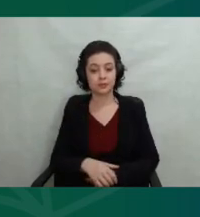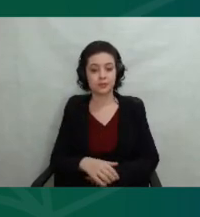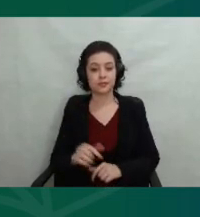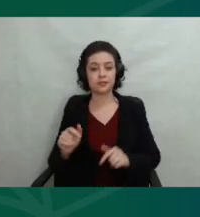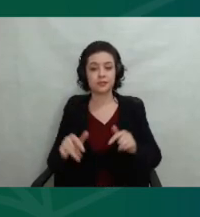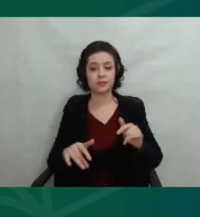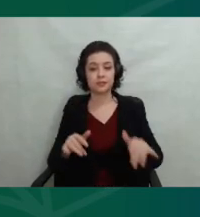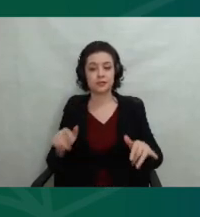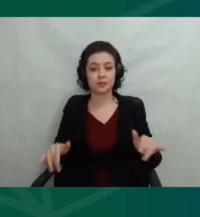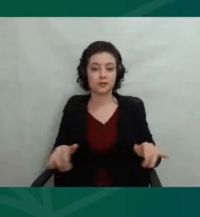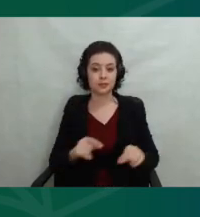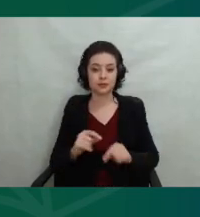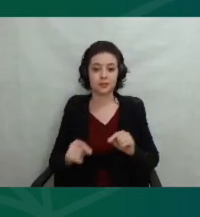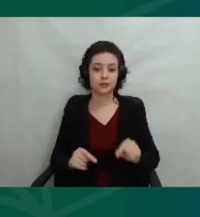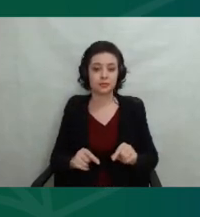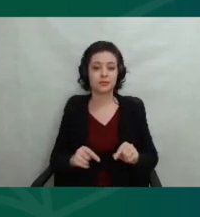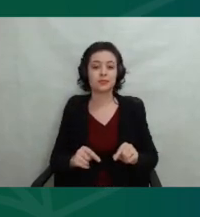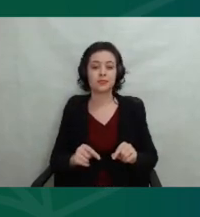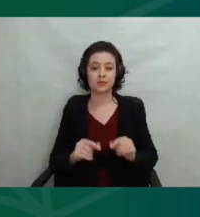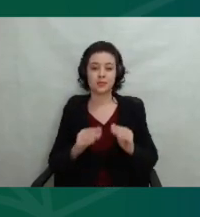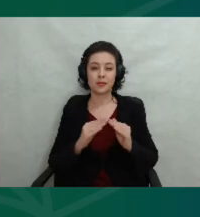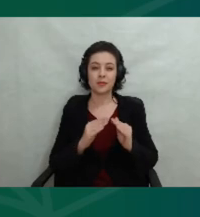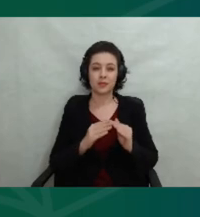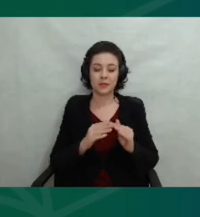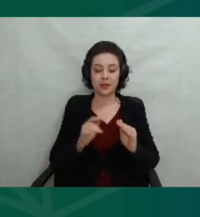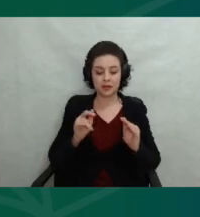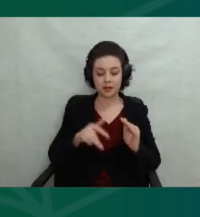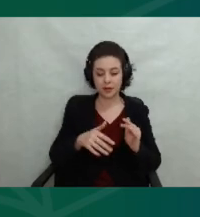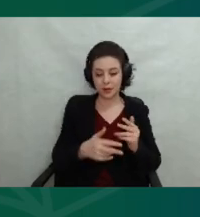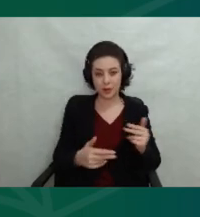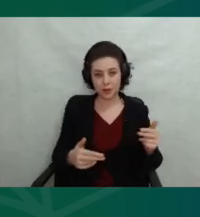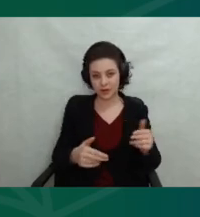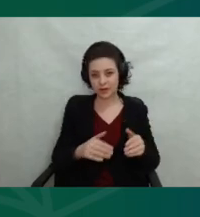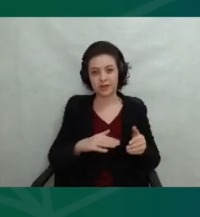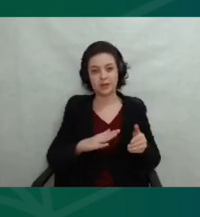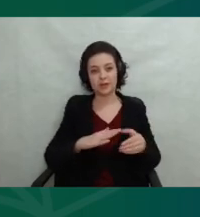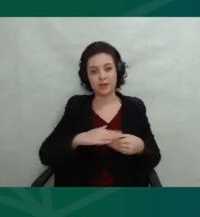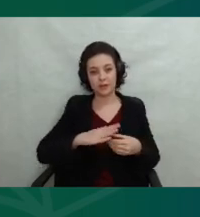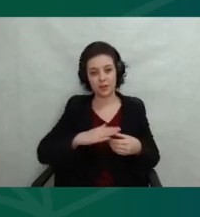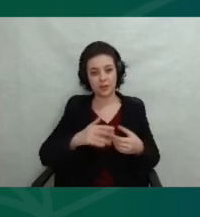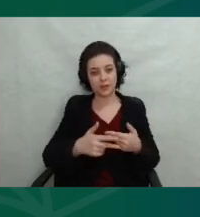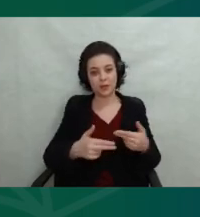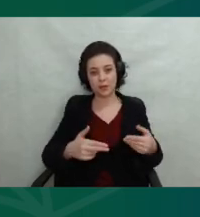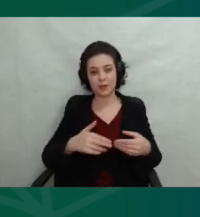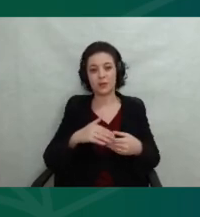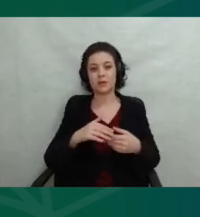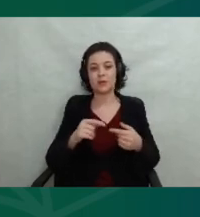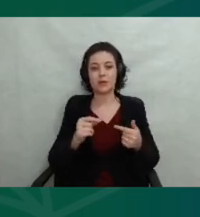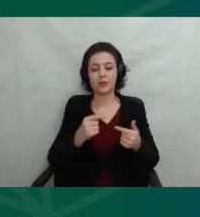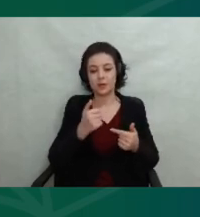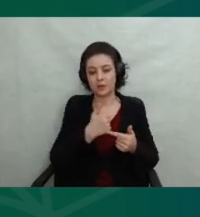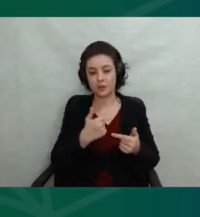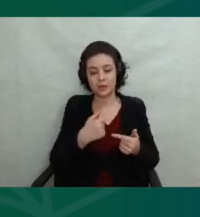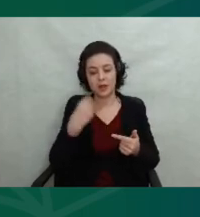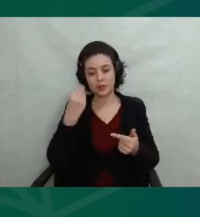de efluentes domésticos contaminados com drogas, com fármacos, cosméticos e drogas ilícitas